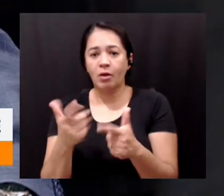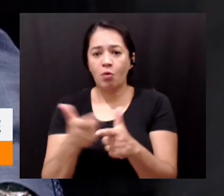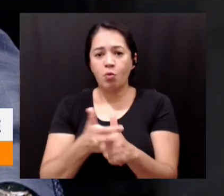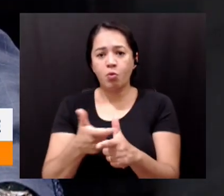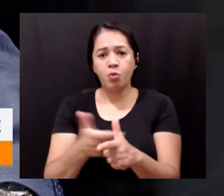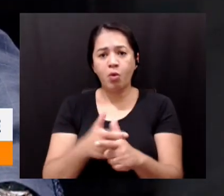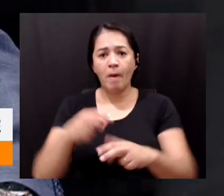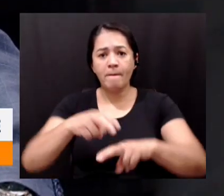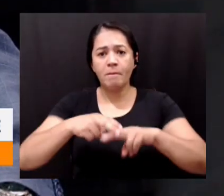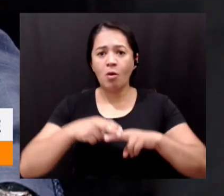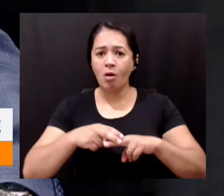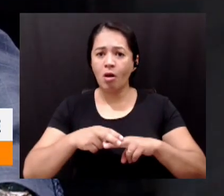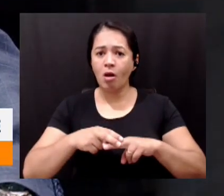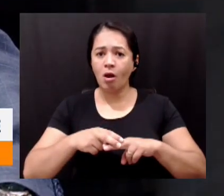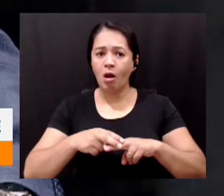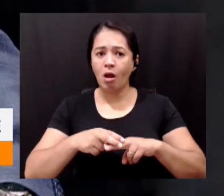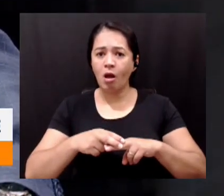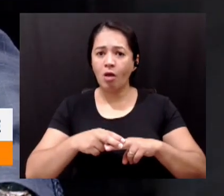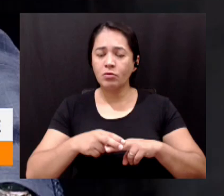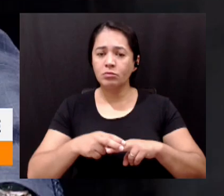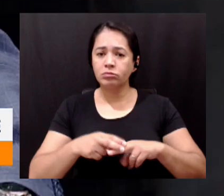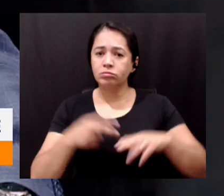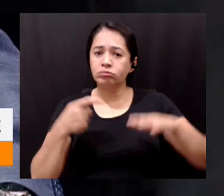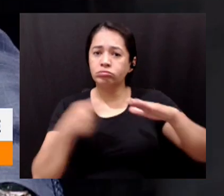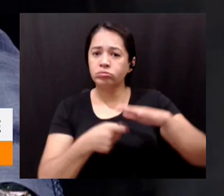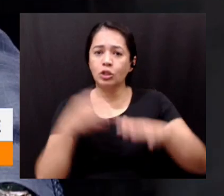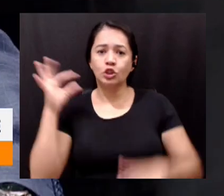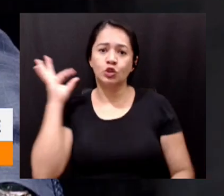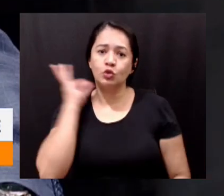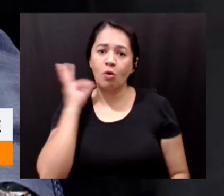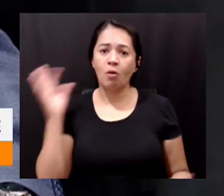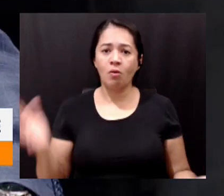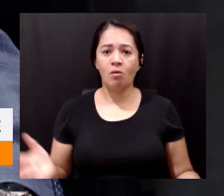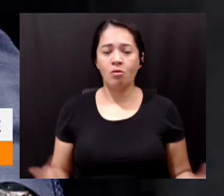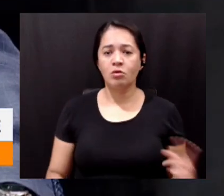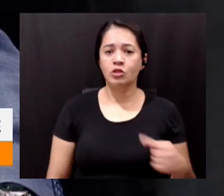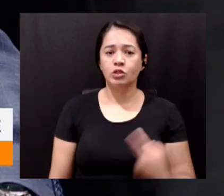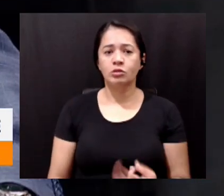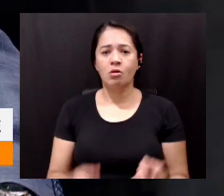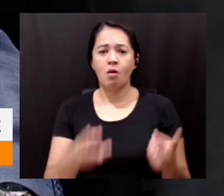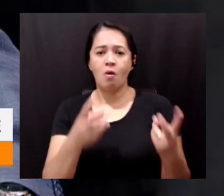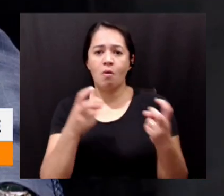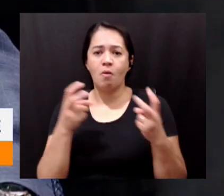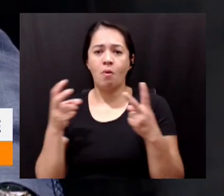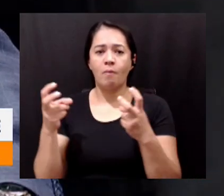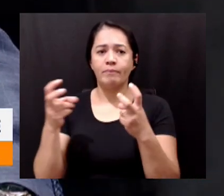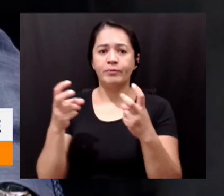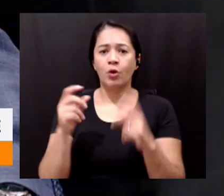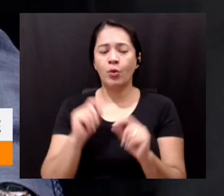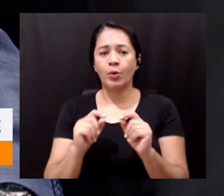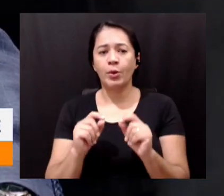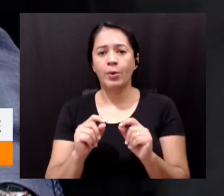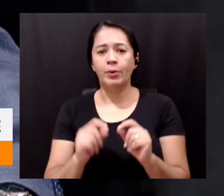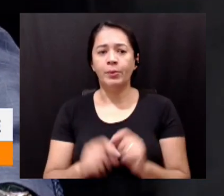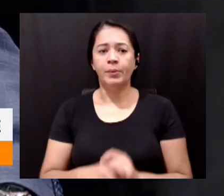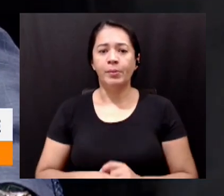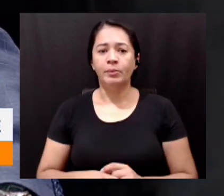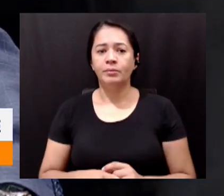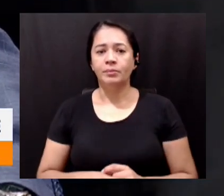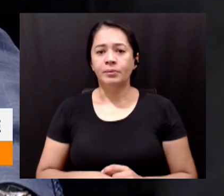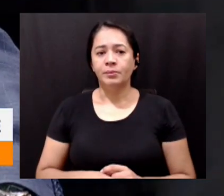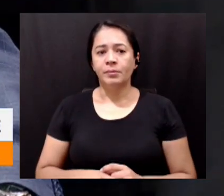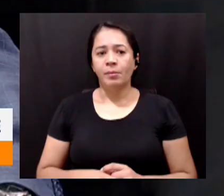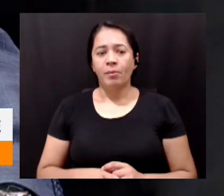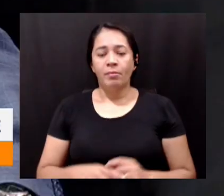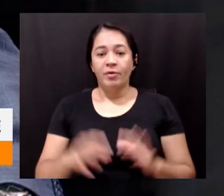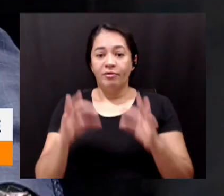assim, casos no meu trabalho que a gente observa, né, as pessoas que nos procuram, que colocaram a família